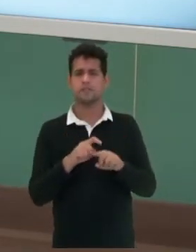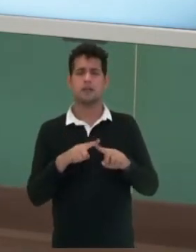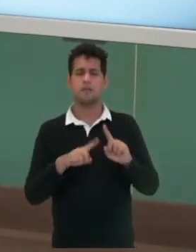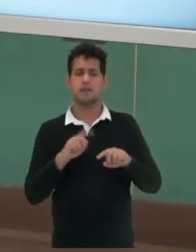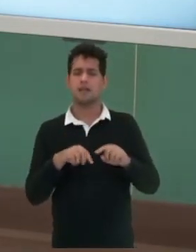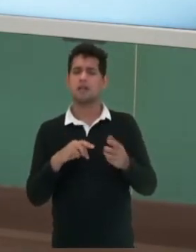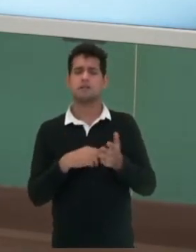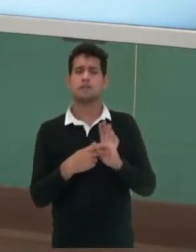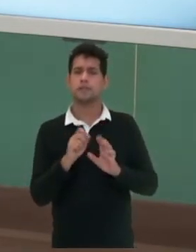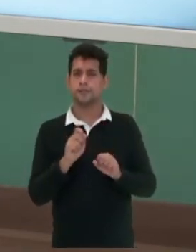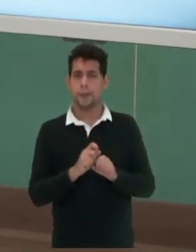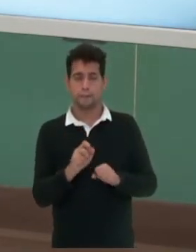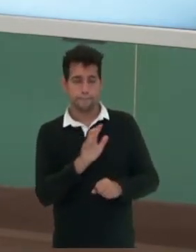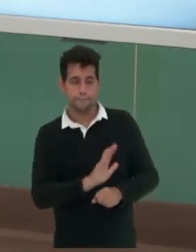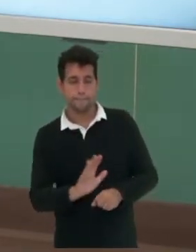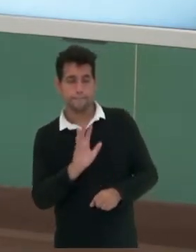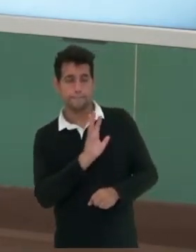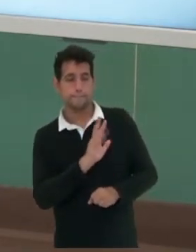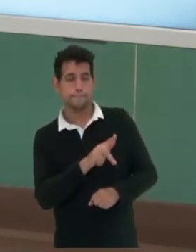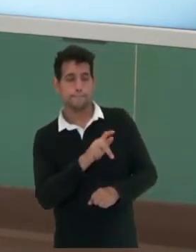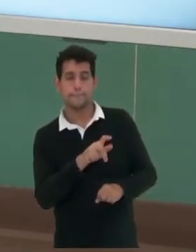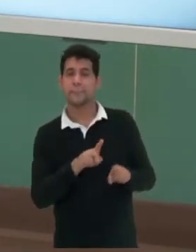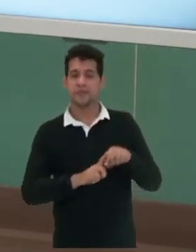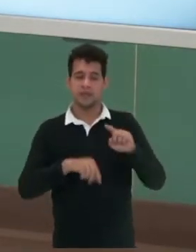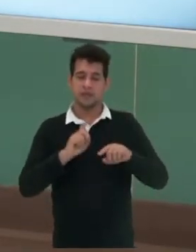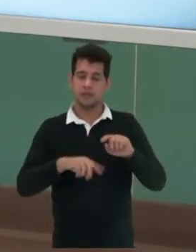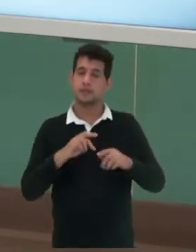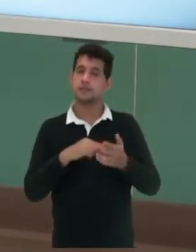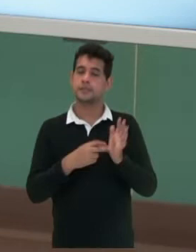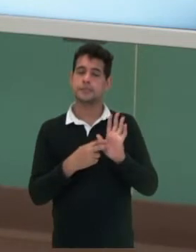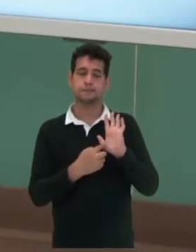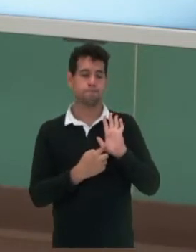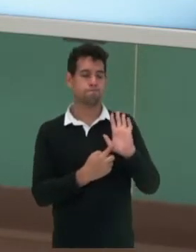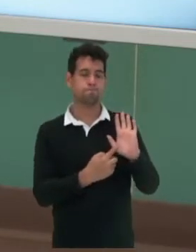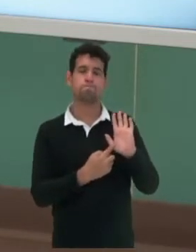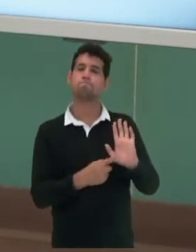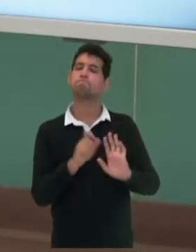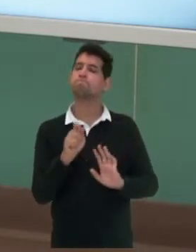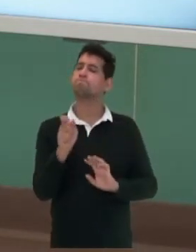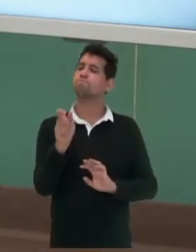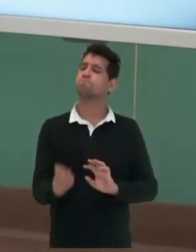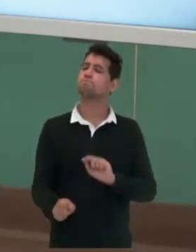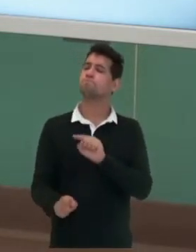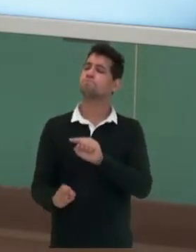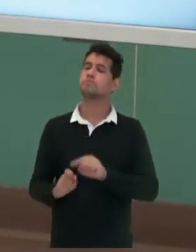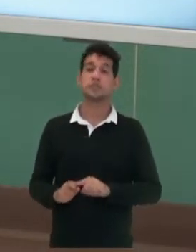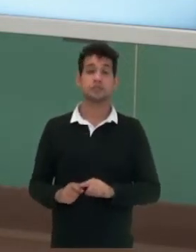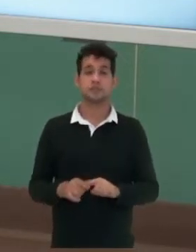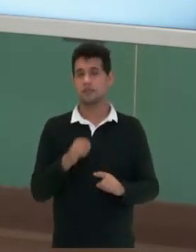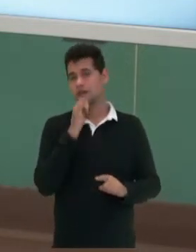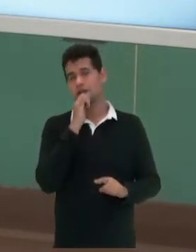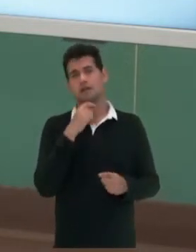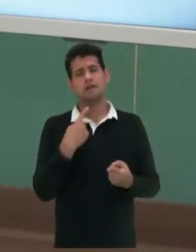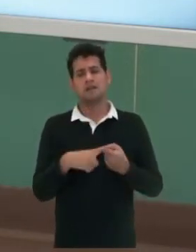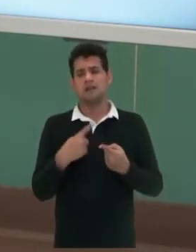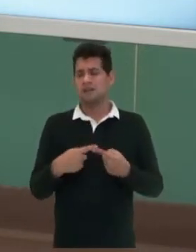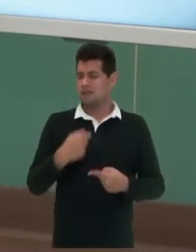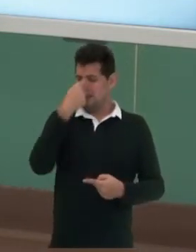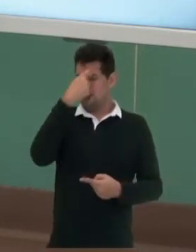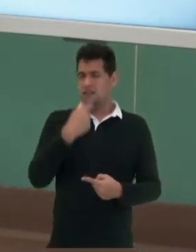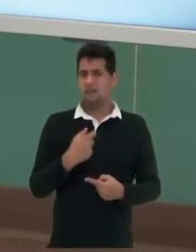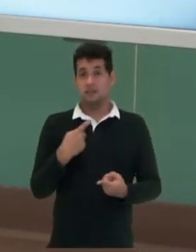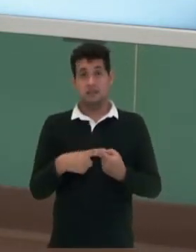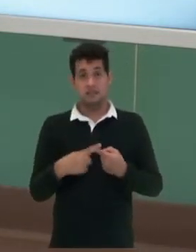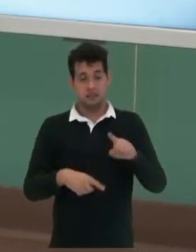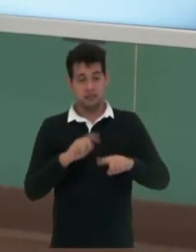material genético é aquele material que vai dizer quem você é. Então, por exemplo, por que eu sou desse jeito? Porque no